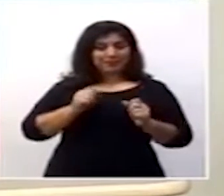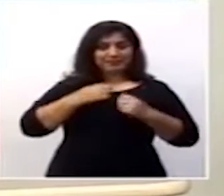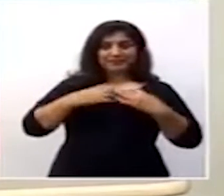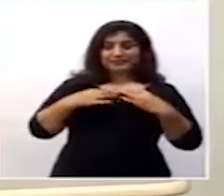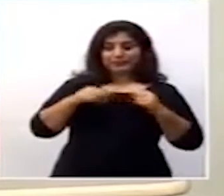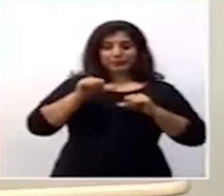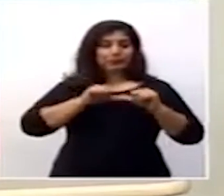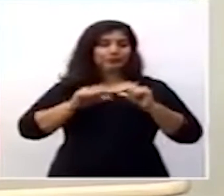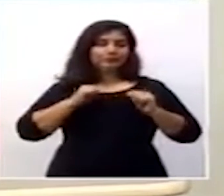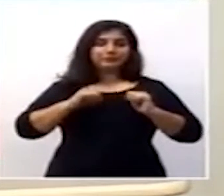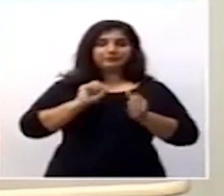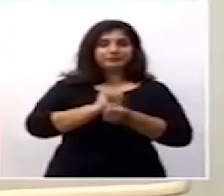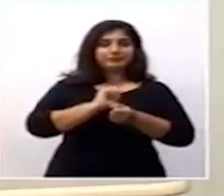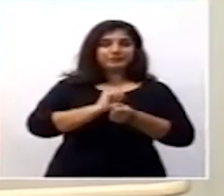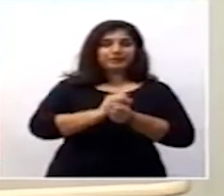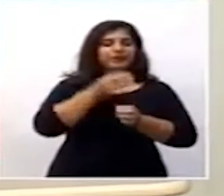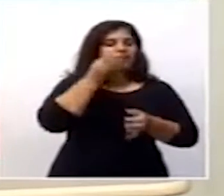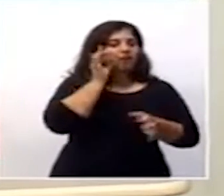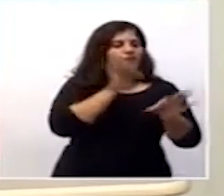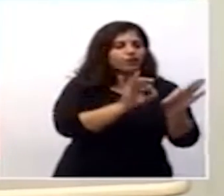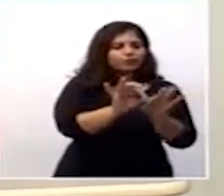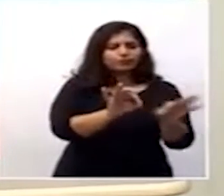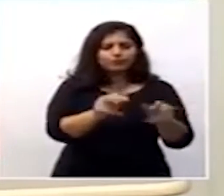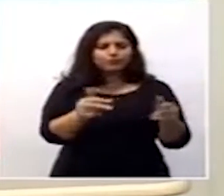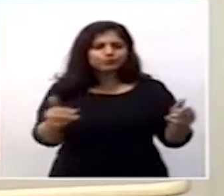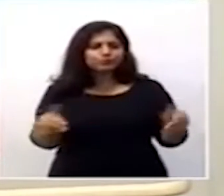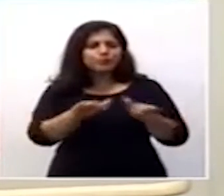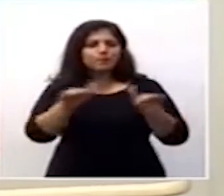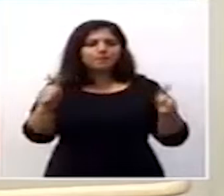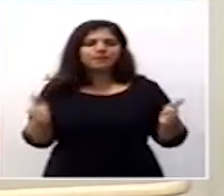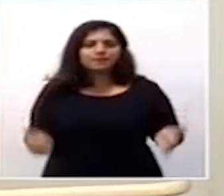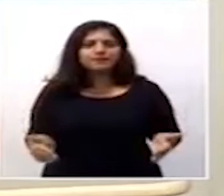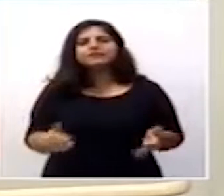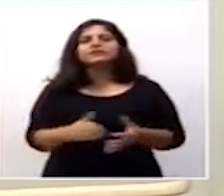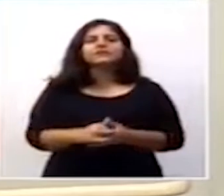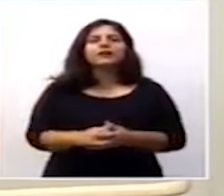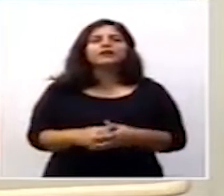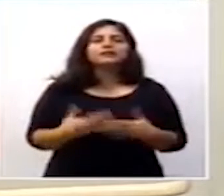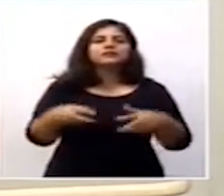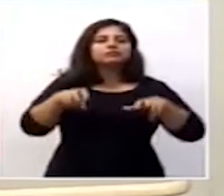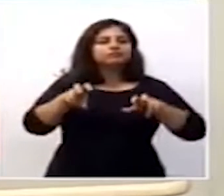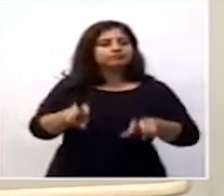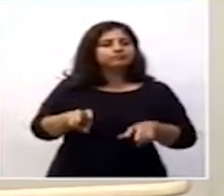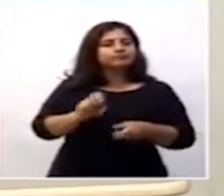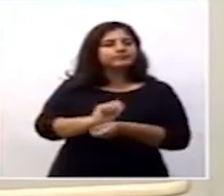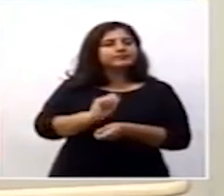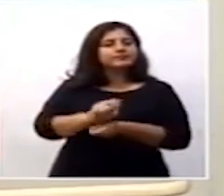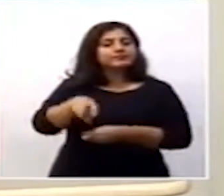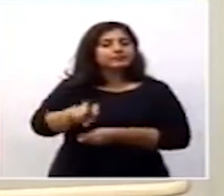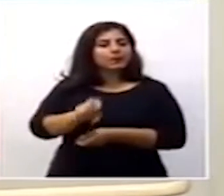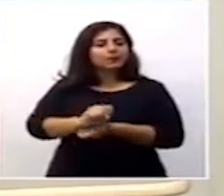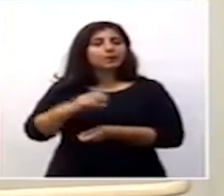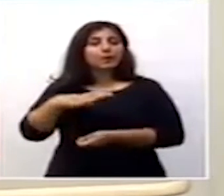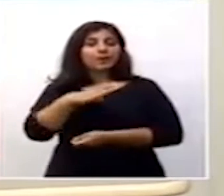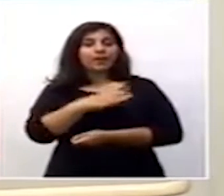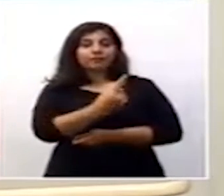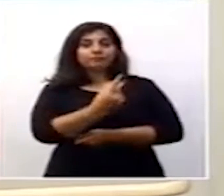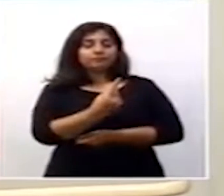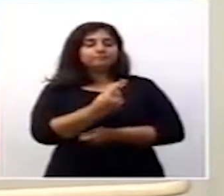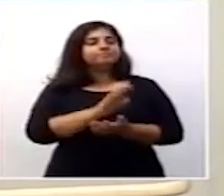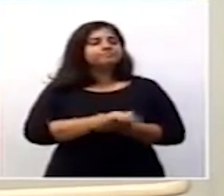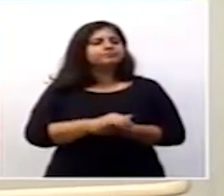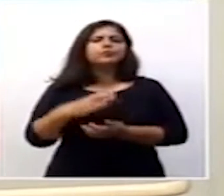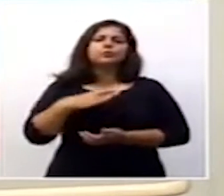se trocou, arrumou o café, arrumou a mesa de café, sentou ali e ficou esperando o cunhado.